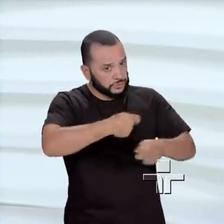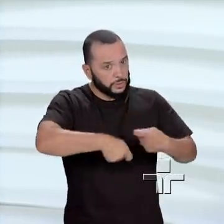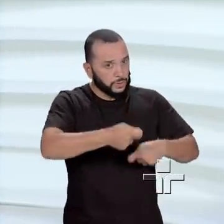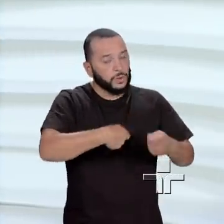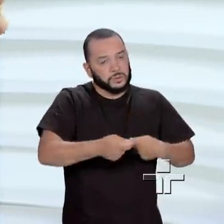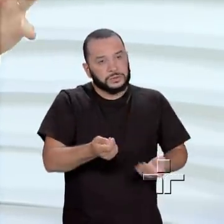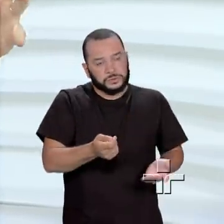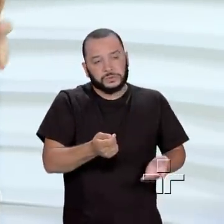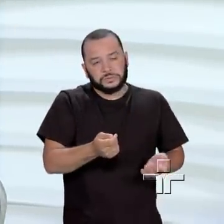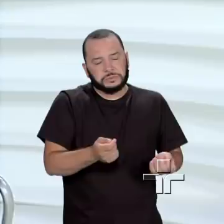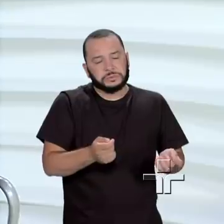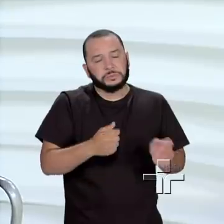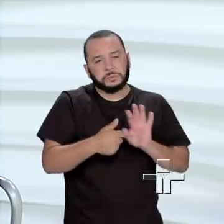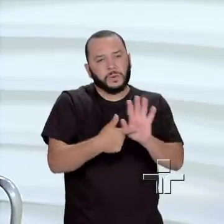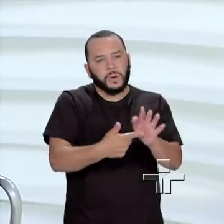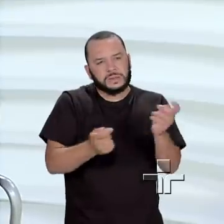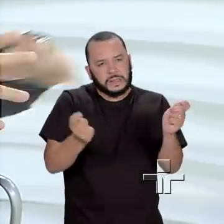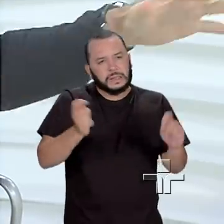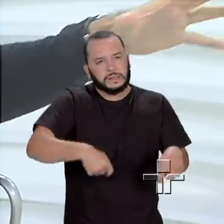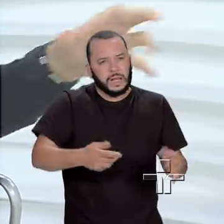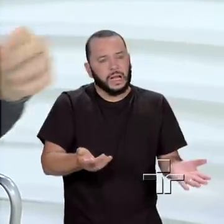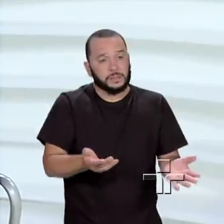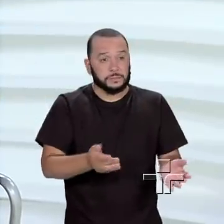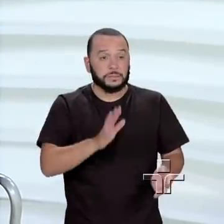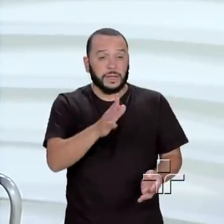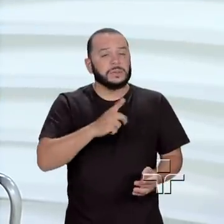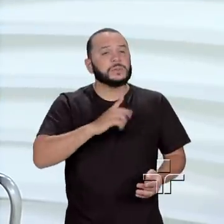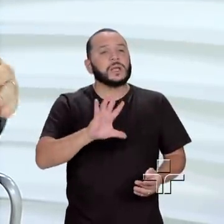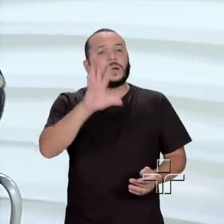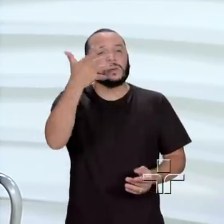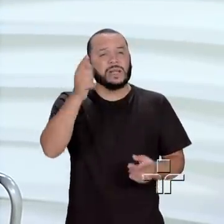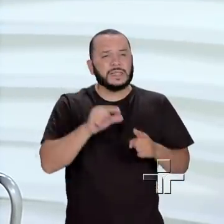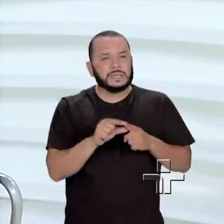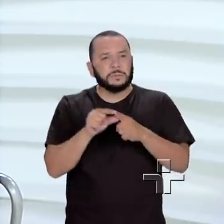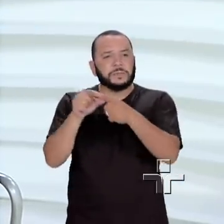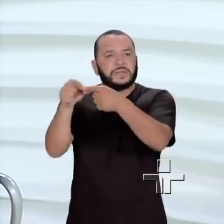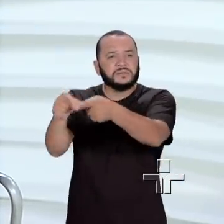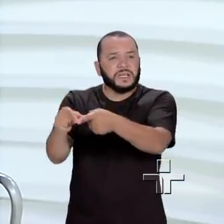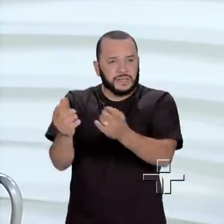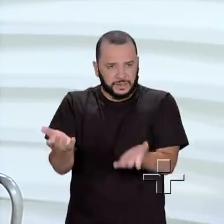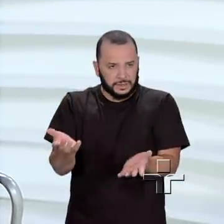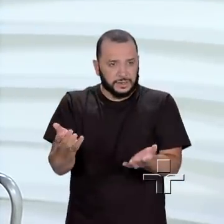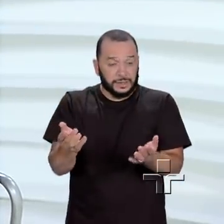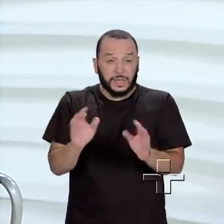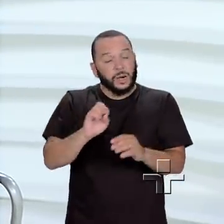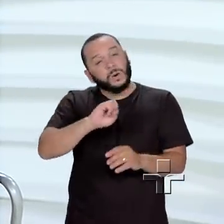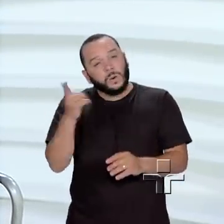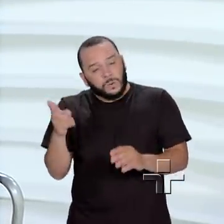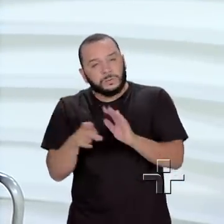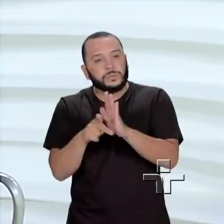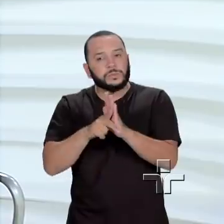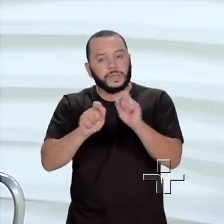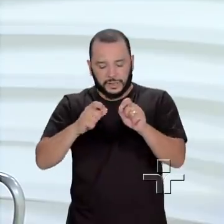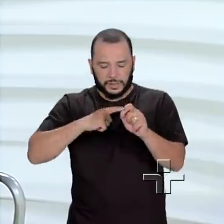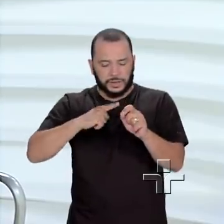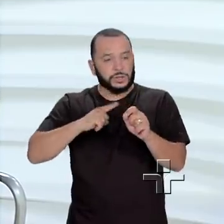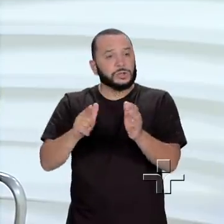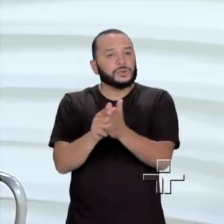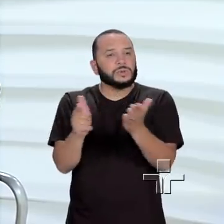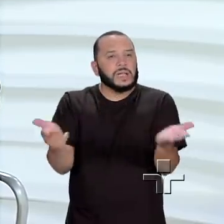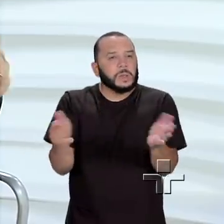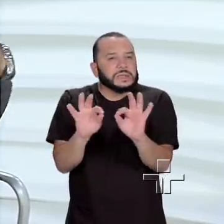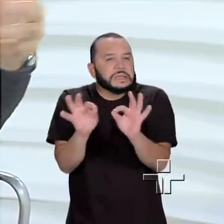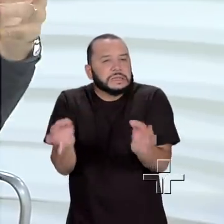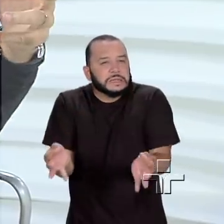viabilidade. Mas aí, o que acontece com a periferia? O que acontece com o jornal do bairro? Certo? Que